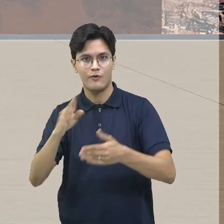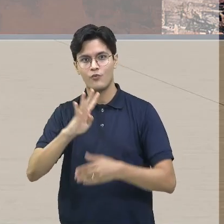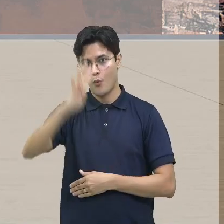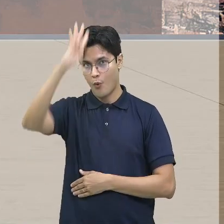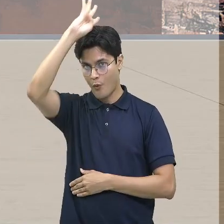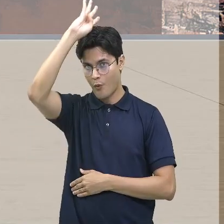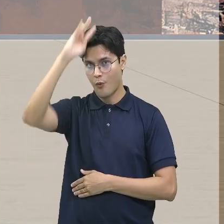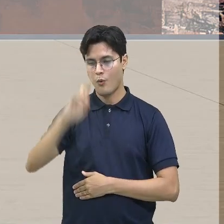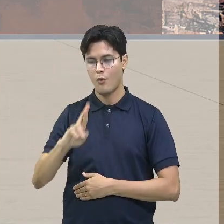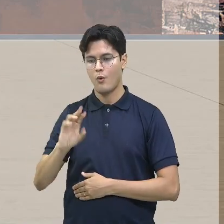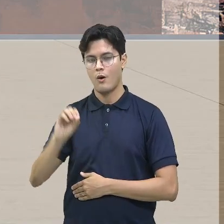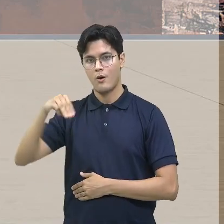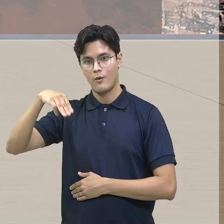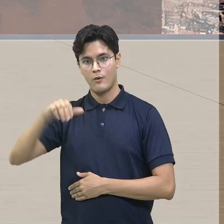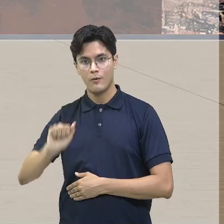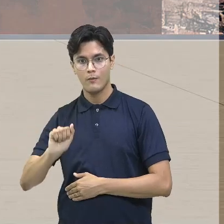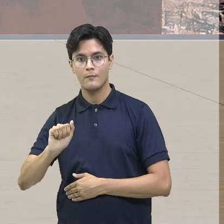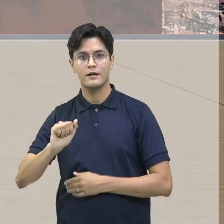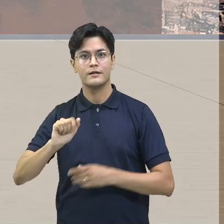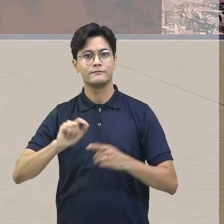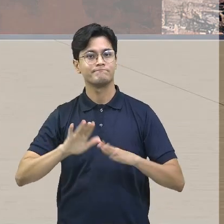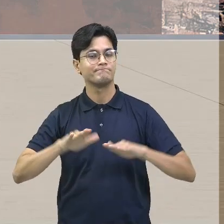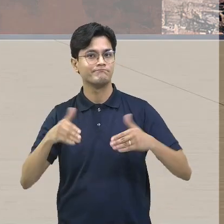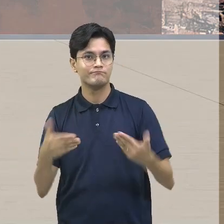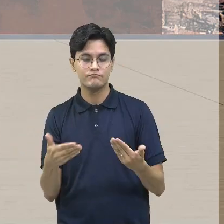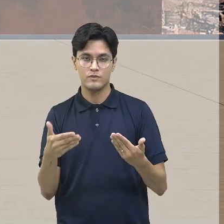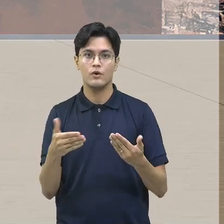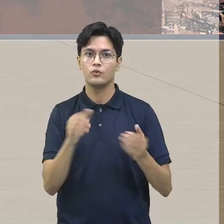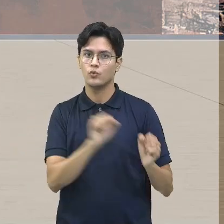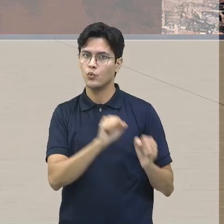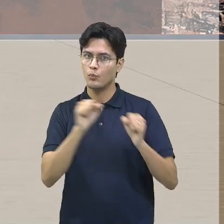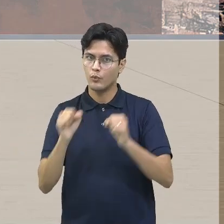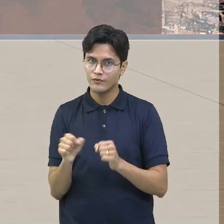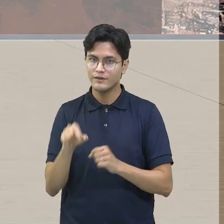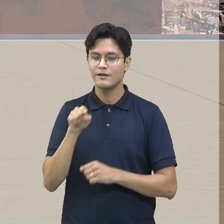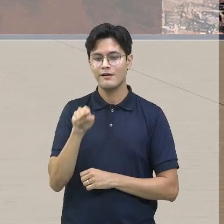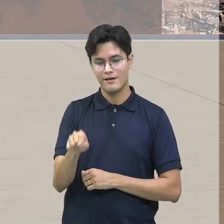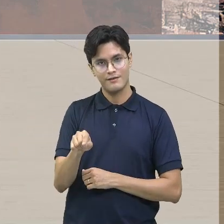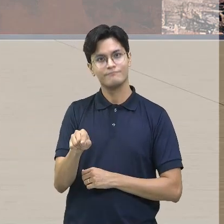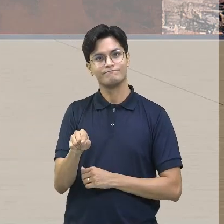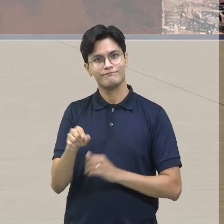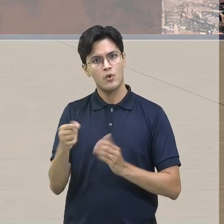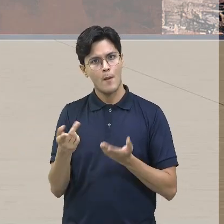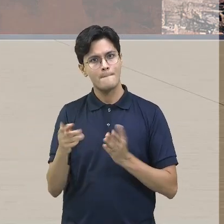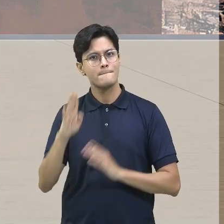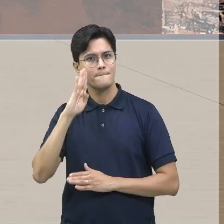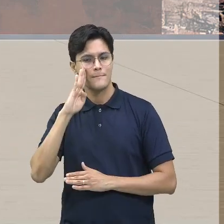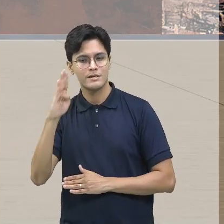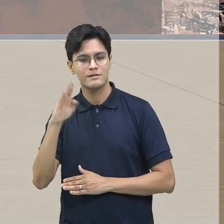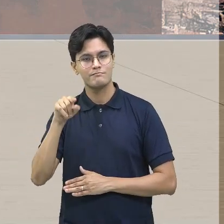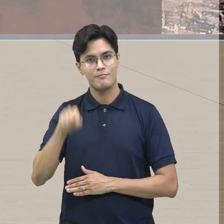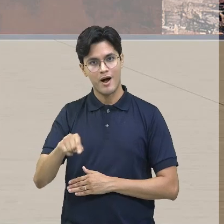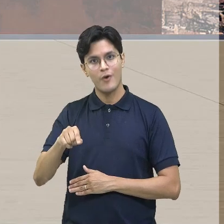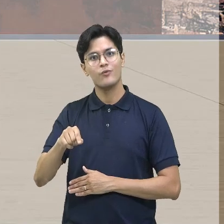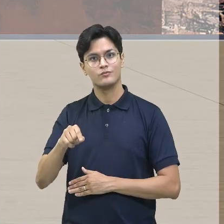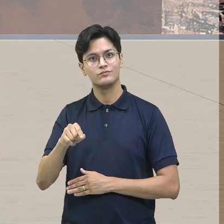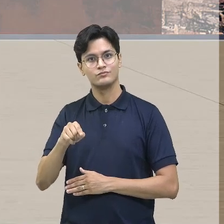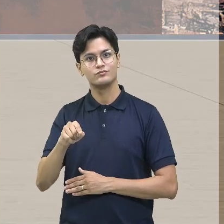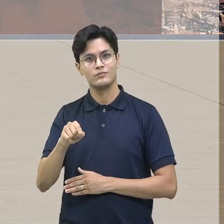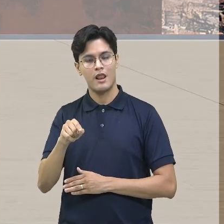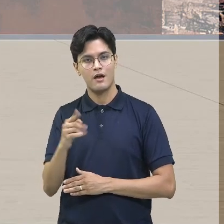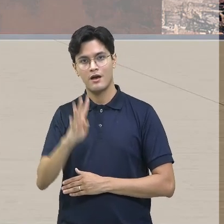Então o poder emanava de Roma. Tanto que você tem dentro